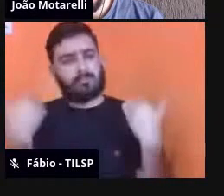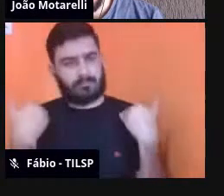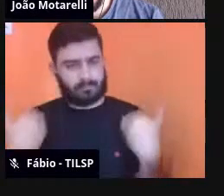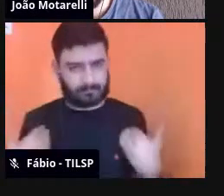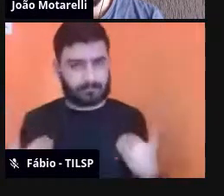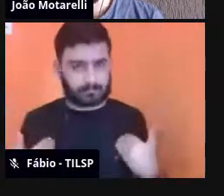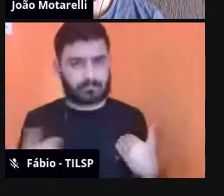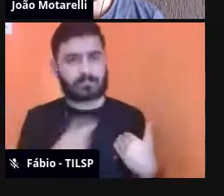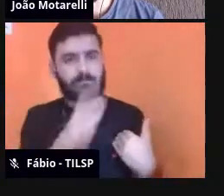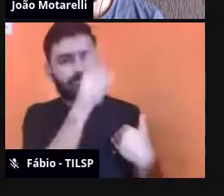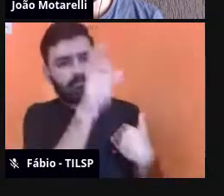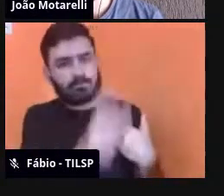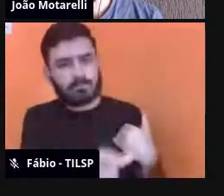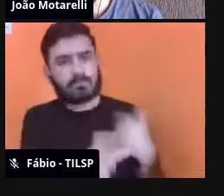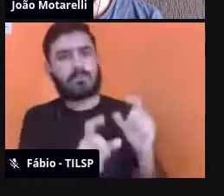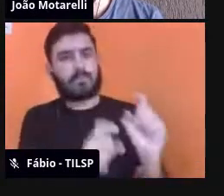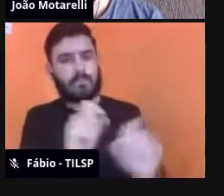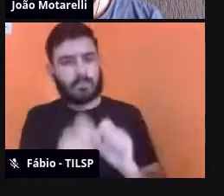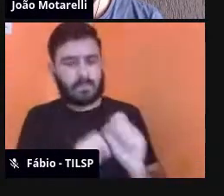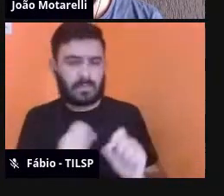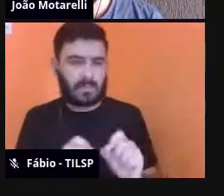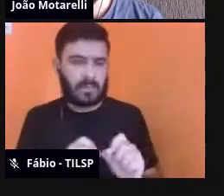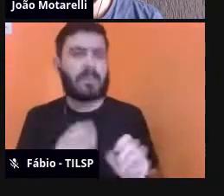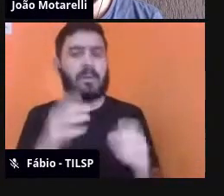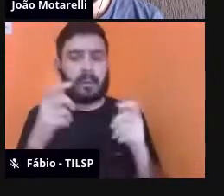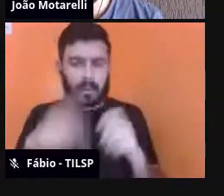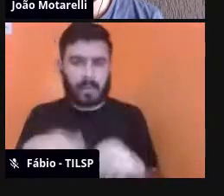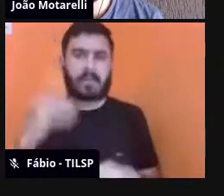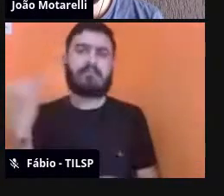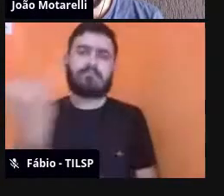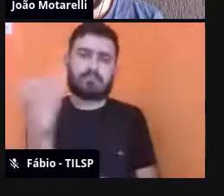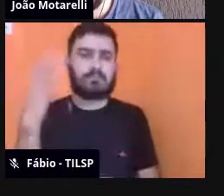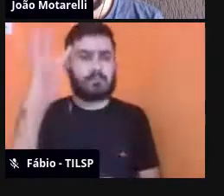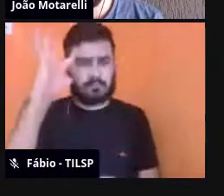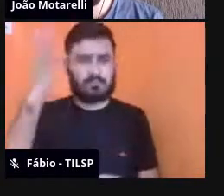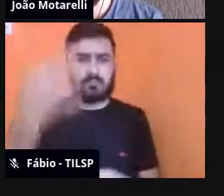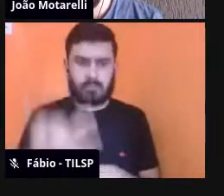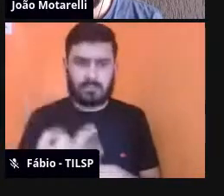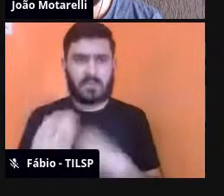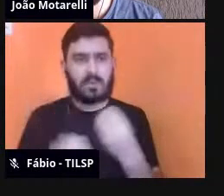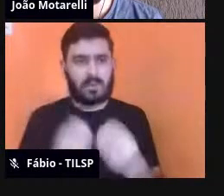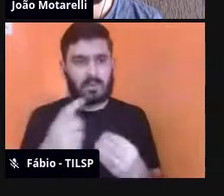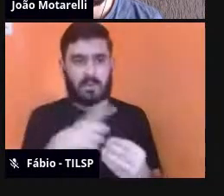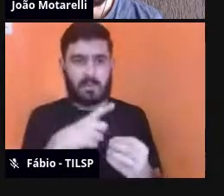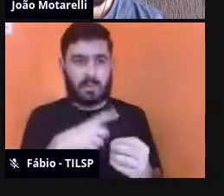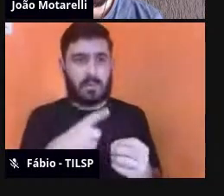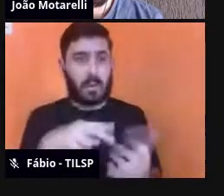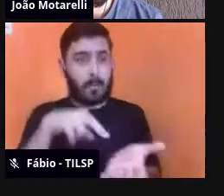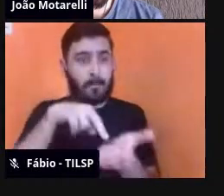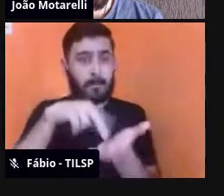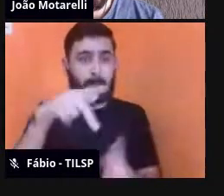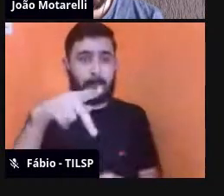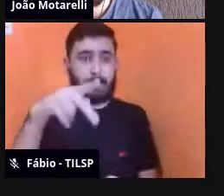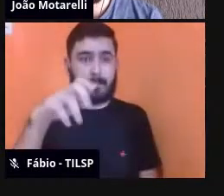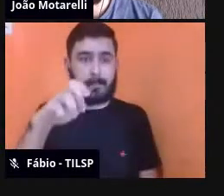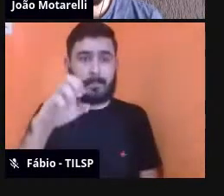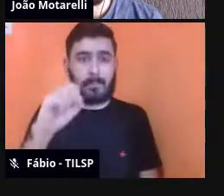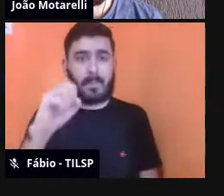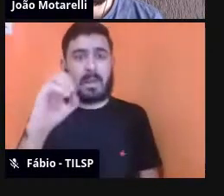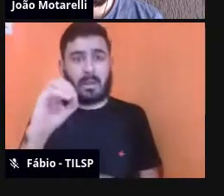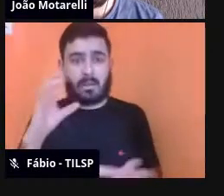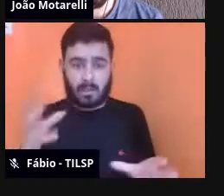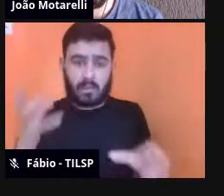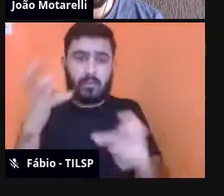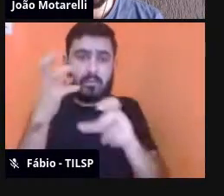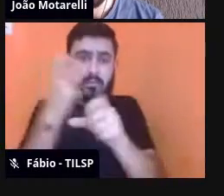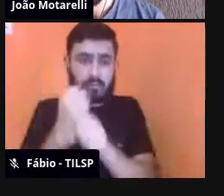gente compreender, uma vez que peso, né, é a somatória dos nossos compartimentos corporais, como tecido muscular,